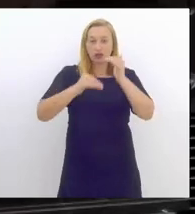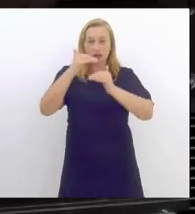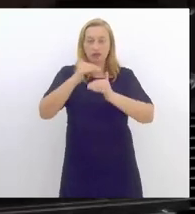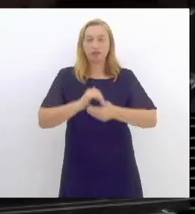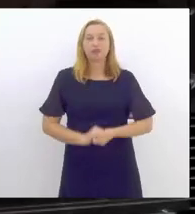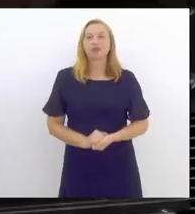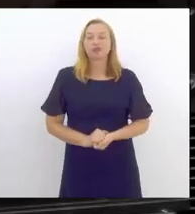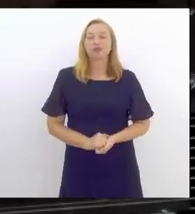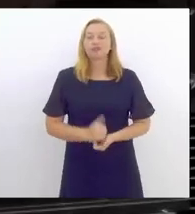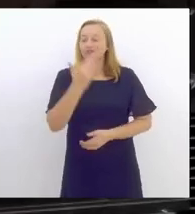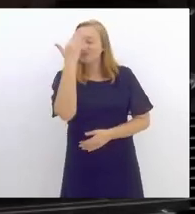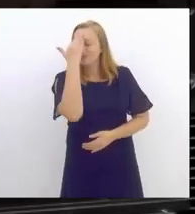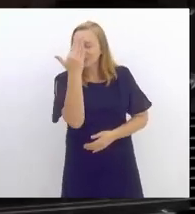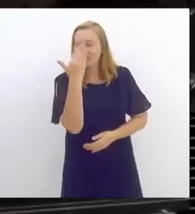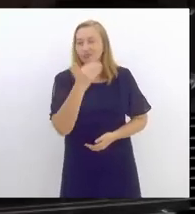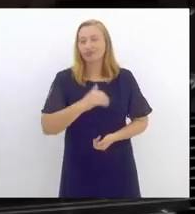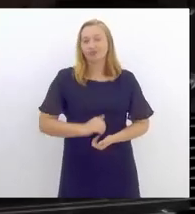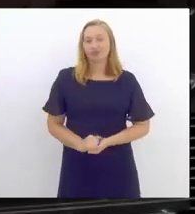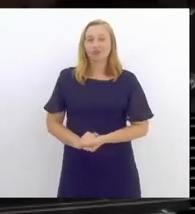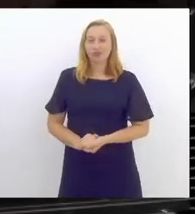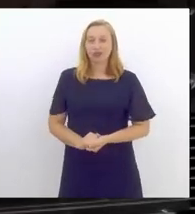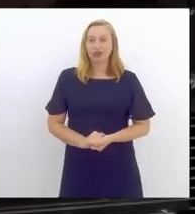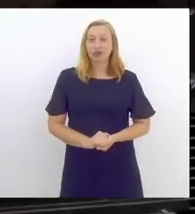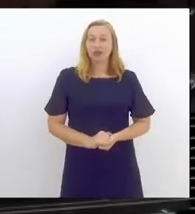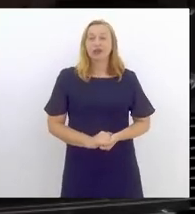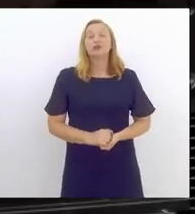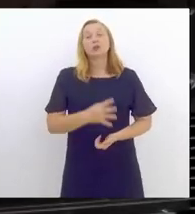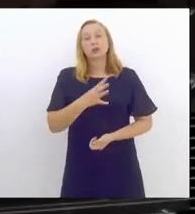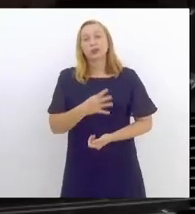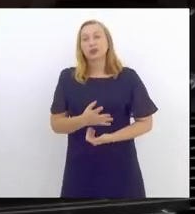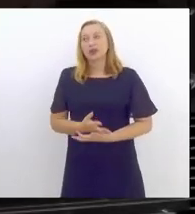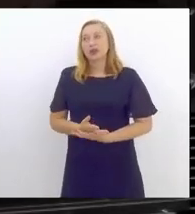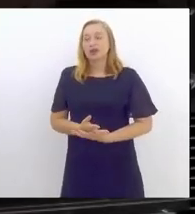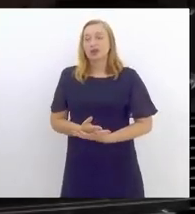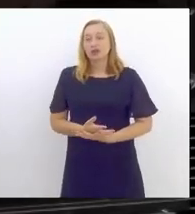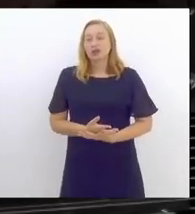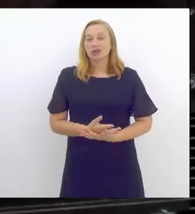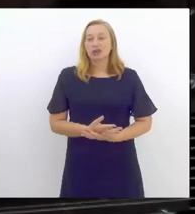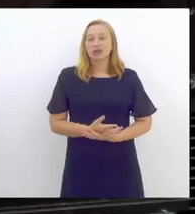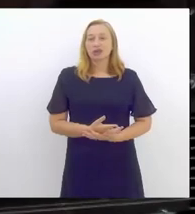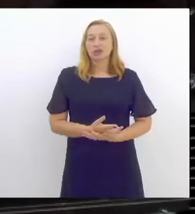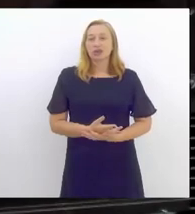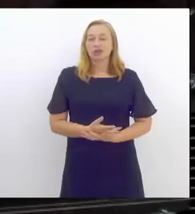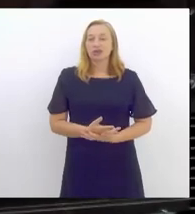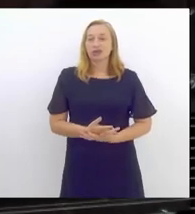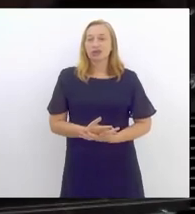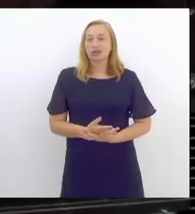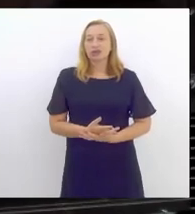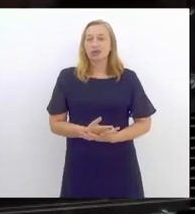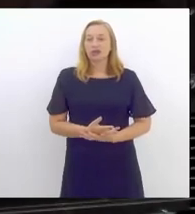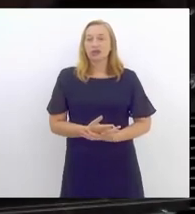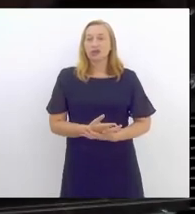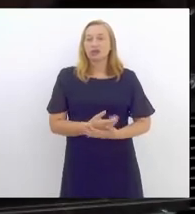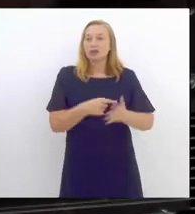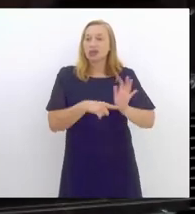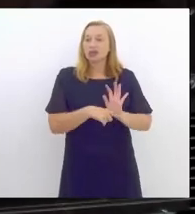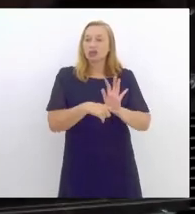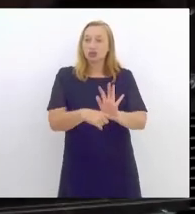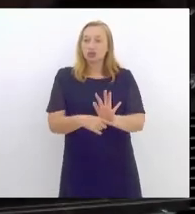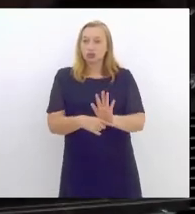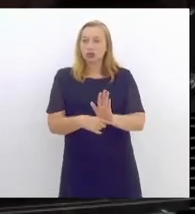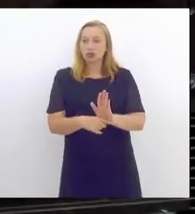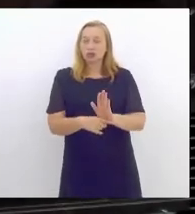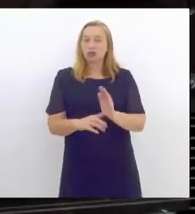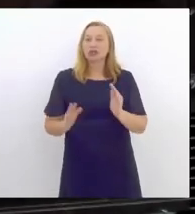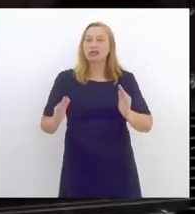Minha gratidão e o meu reconhecimento pela excepcional contribuição que essa casa